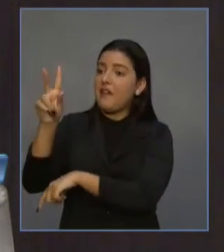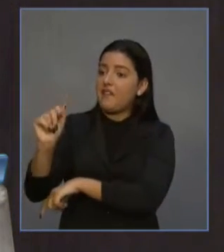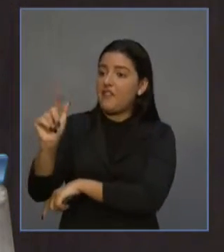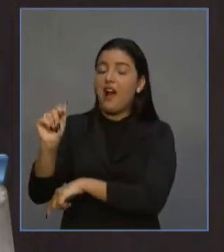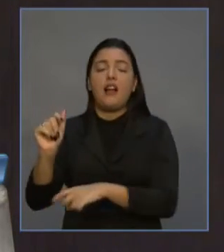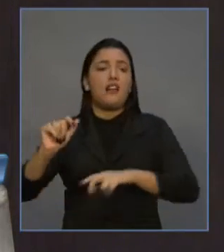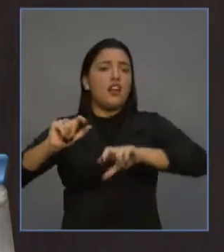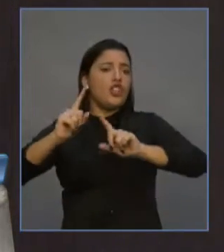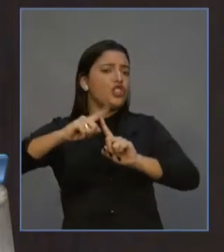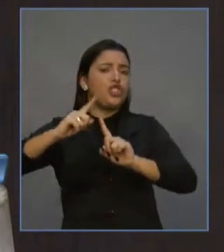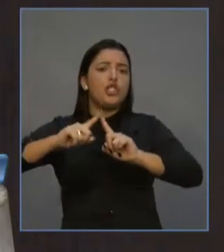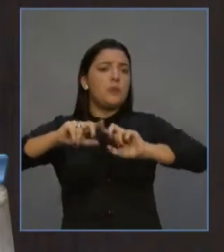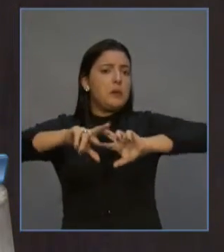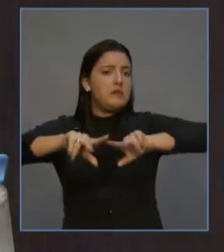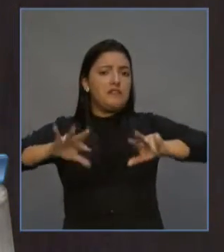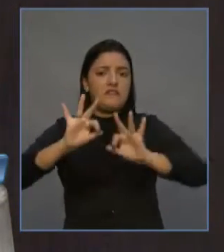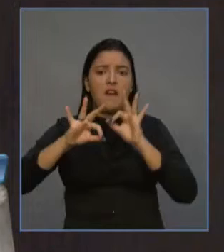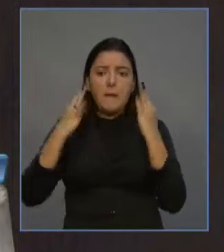de família,